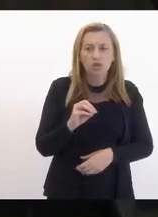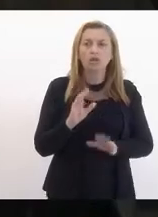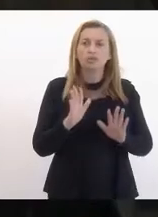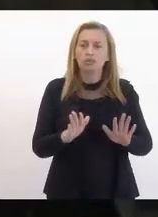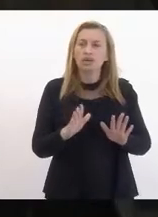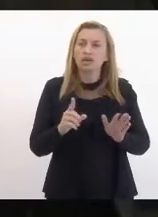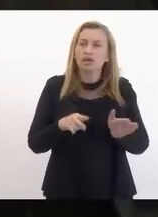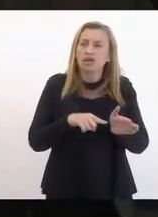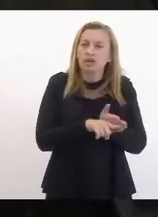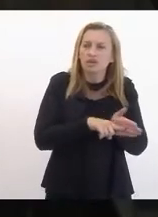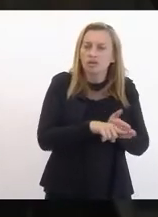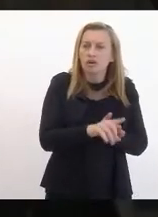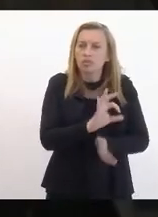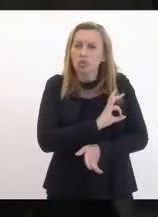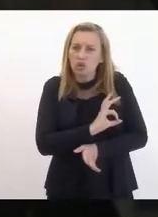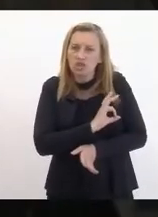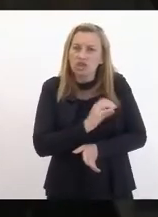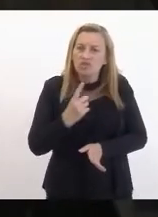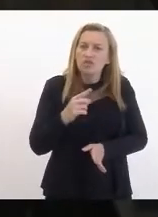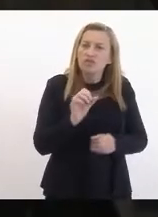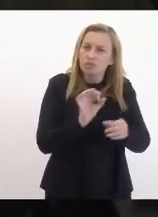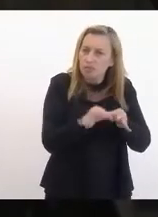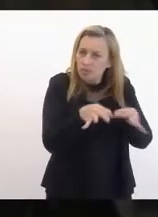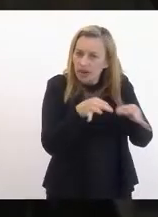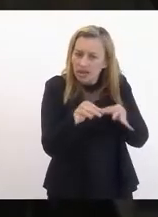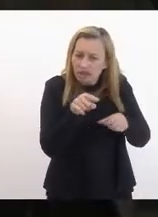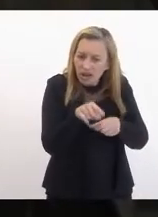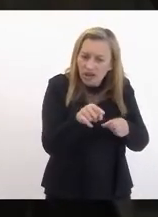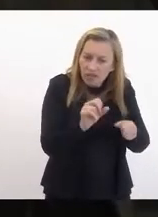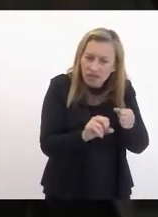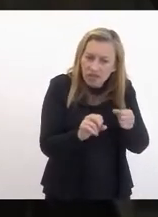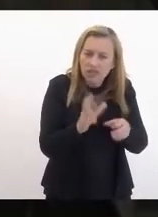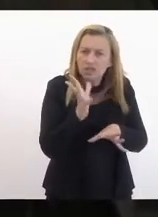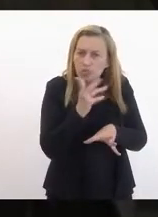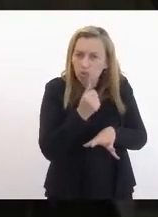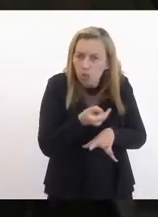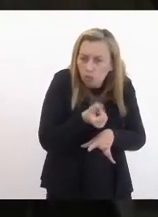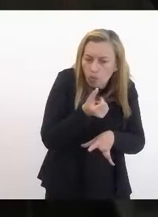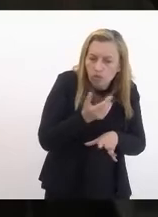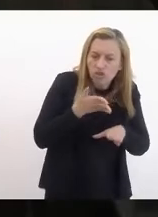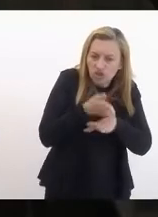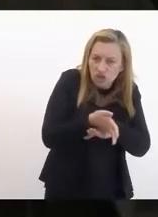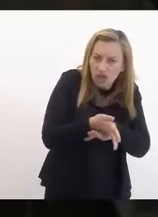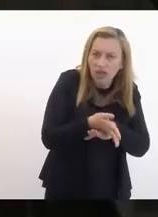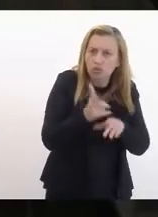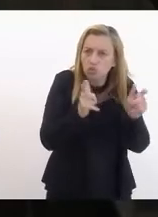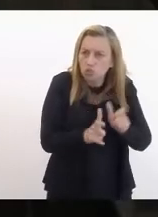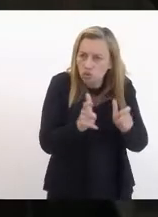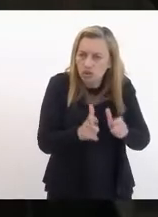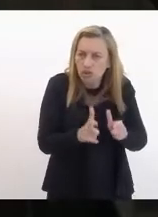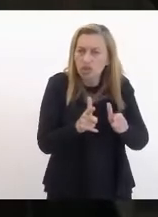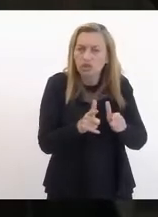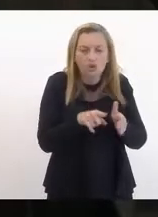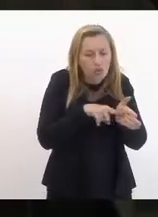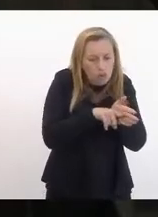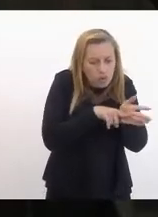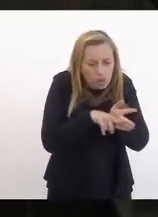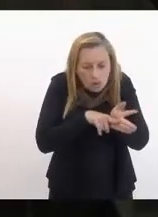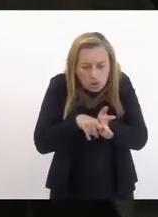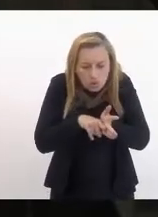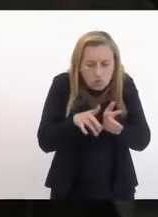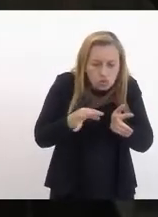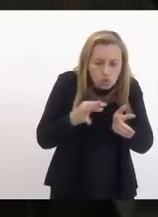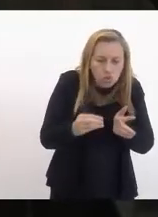perícia foi feita, né? Demorou um pouco, mas chegaram os peritos e